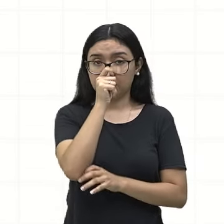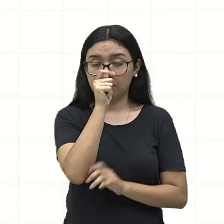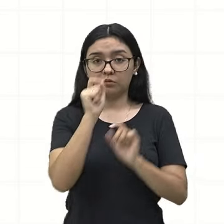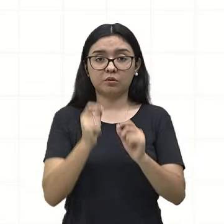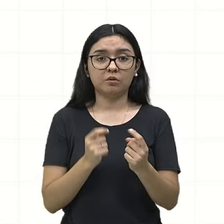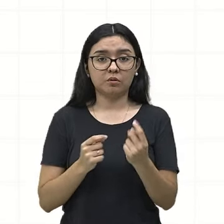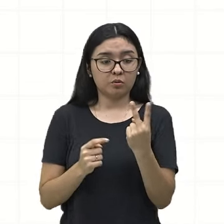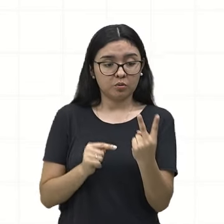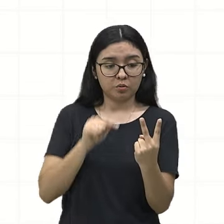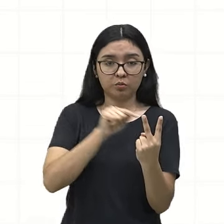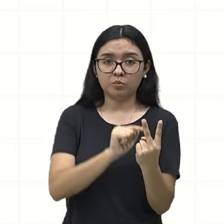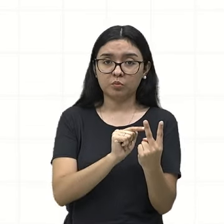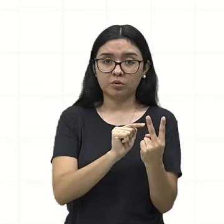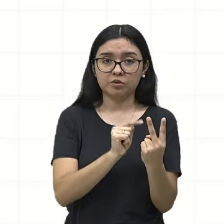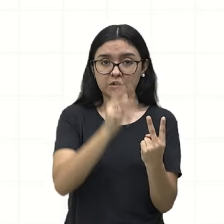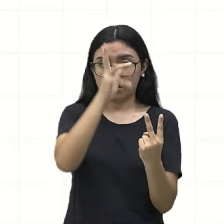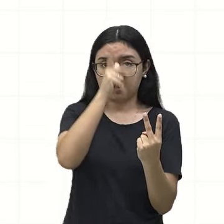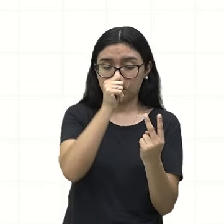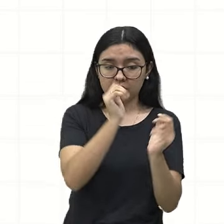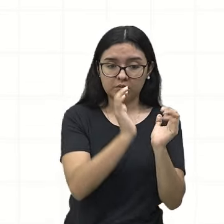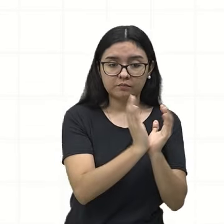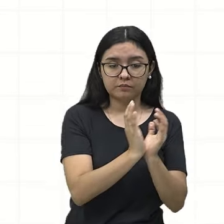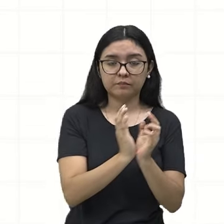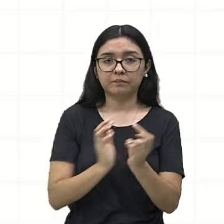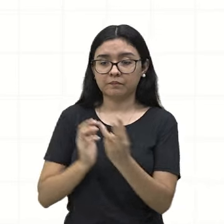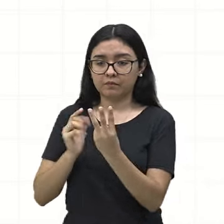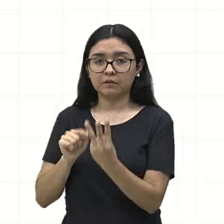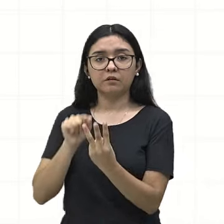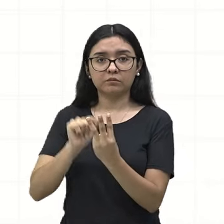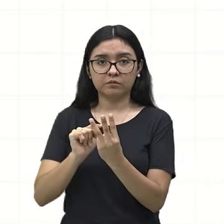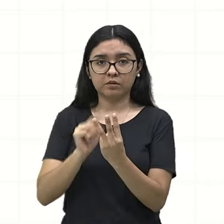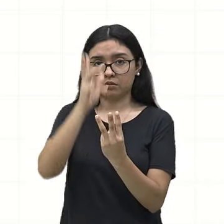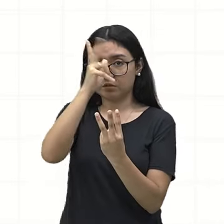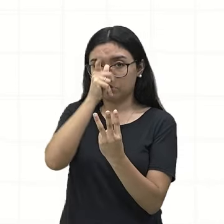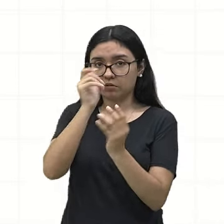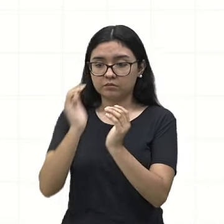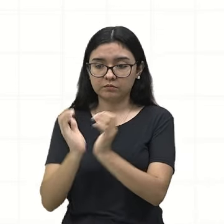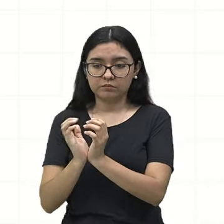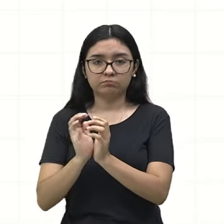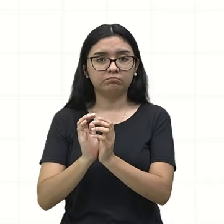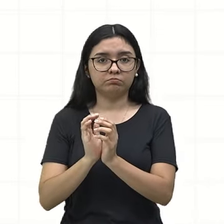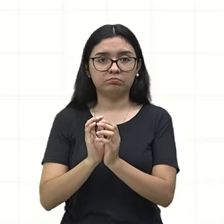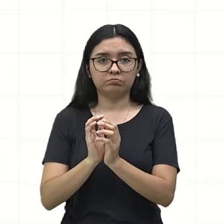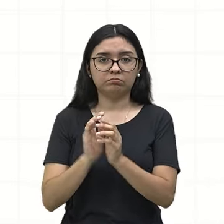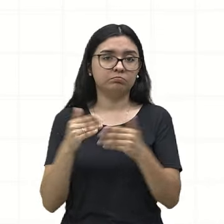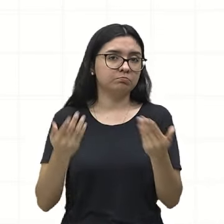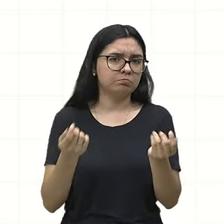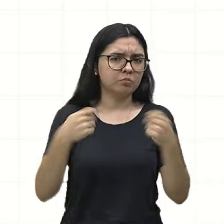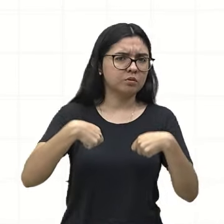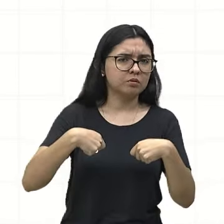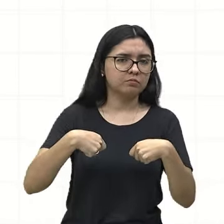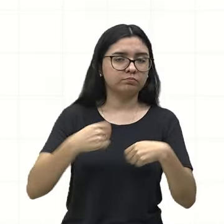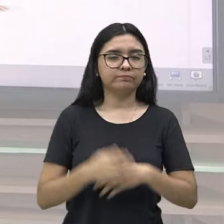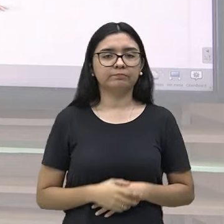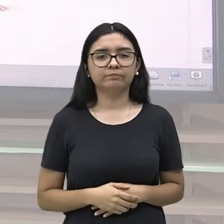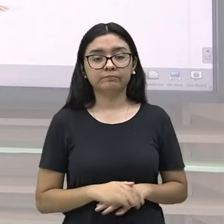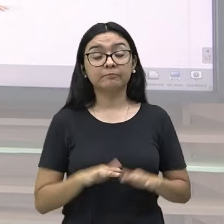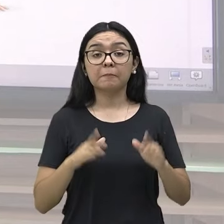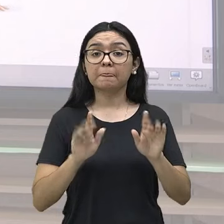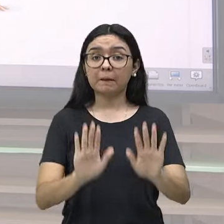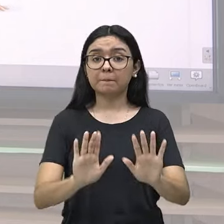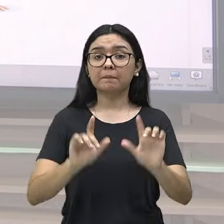2 galinhas em uma fileira e 3 na outra? Será? Bom, mas ele